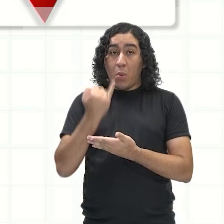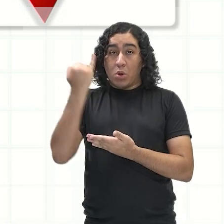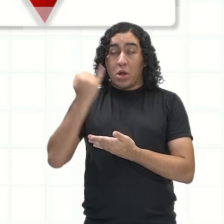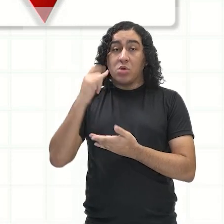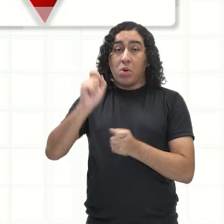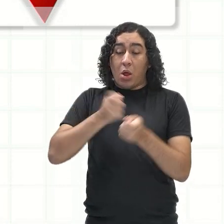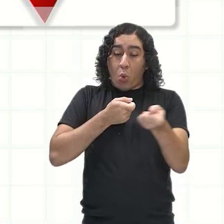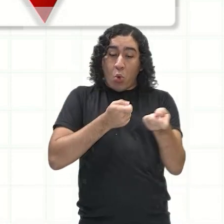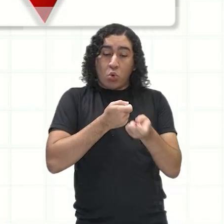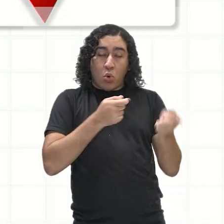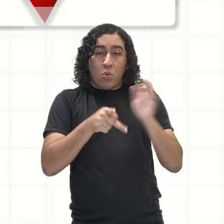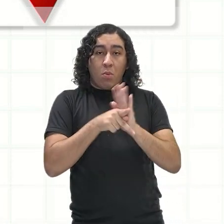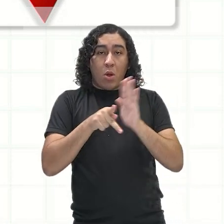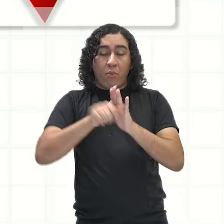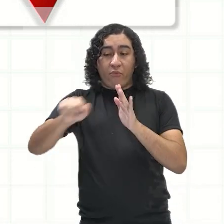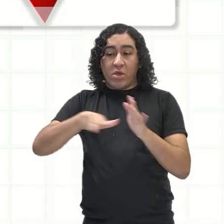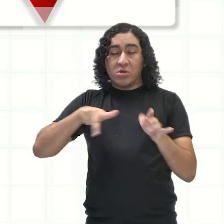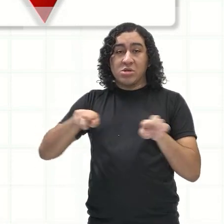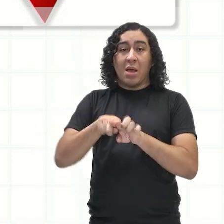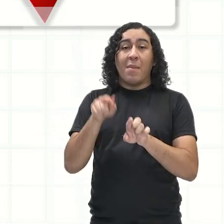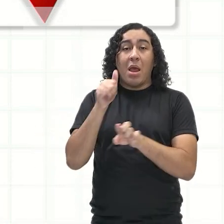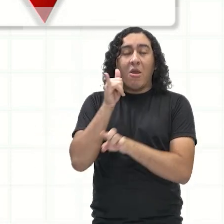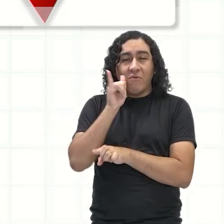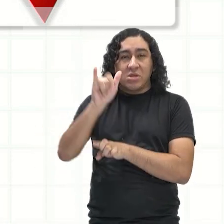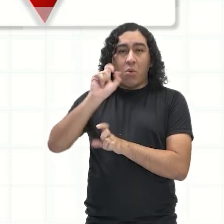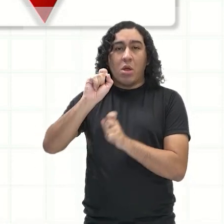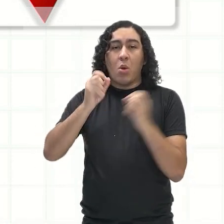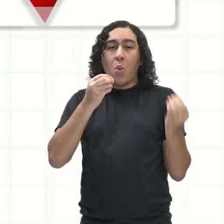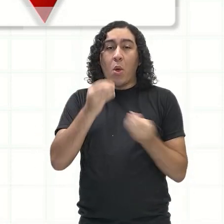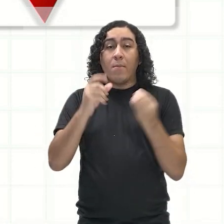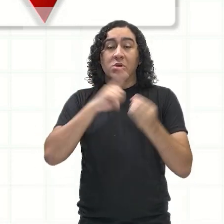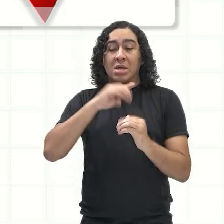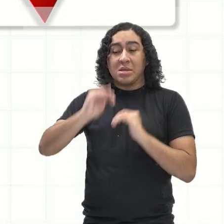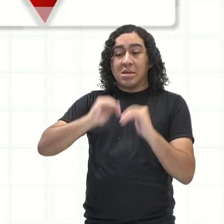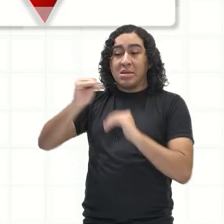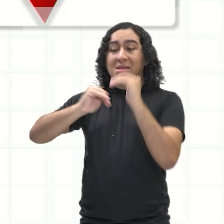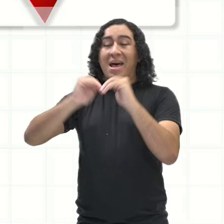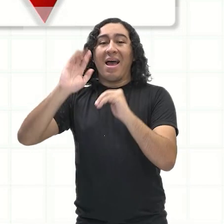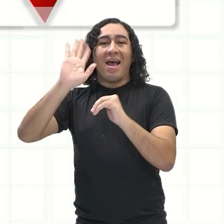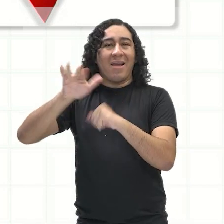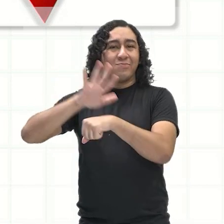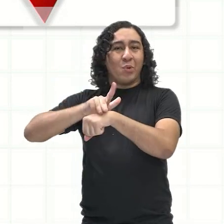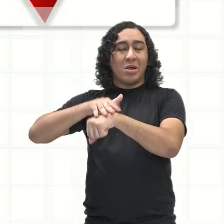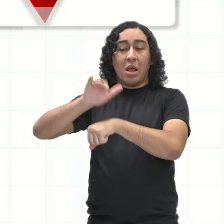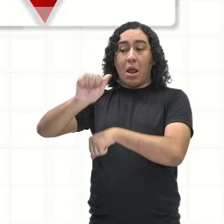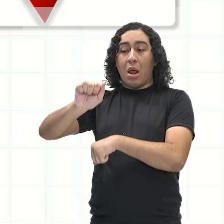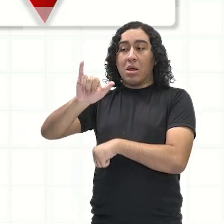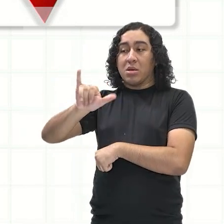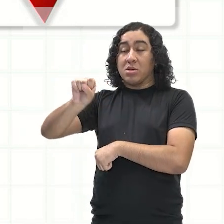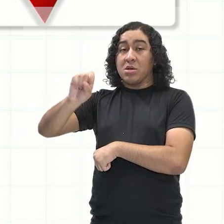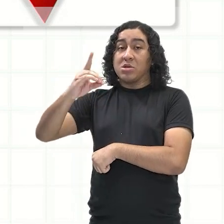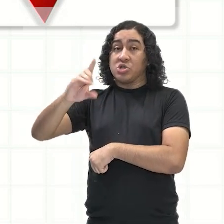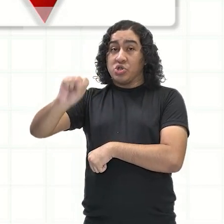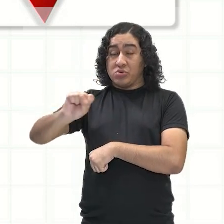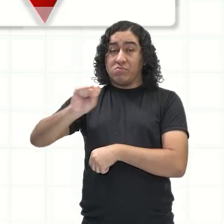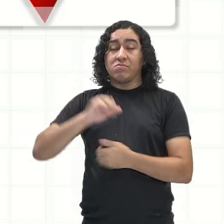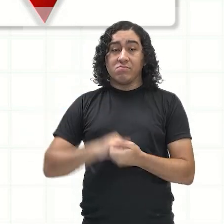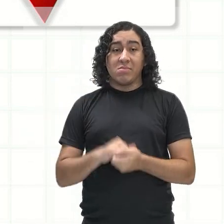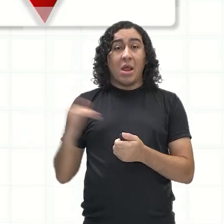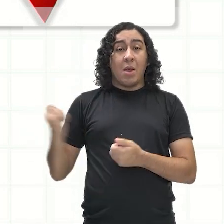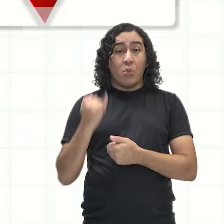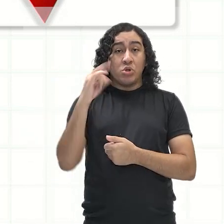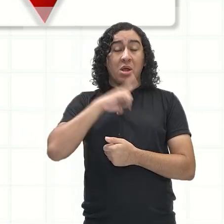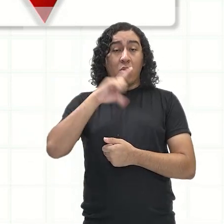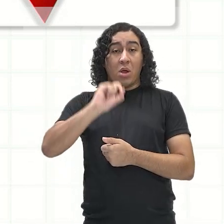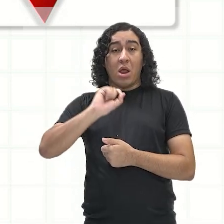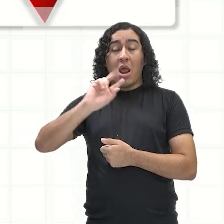para retardar a progressão para a AIDS, né? Então, é importante ali que faça ali o tratamento, né, para que esse